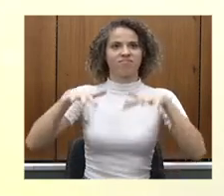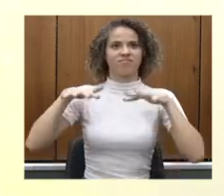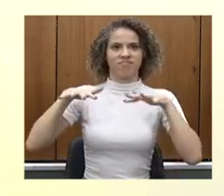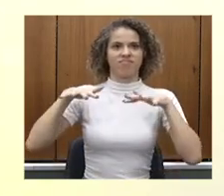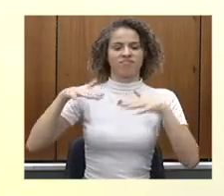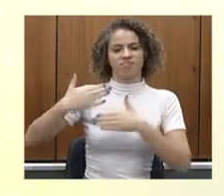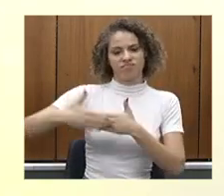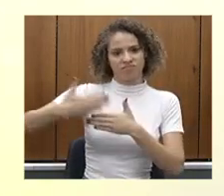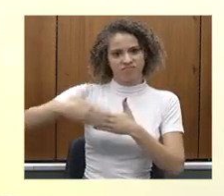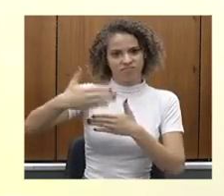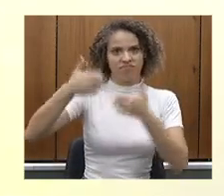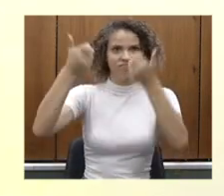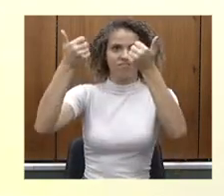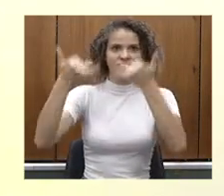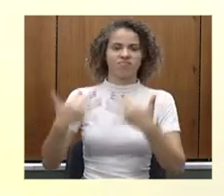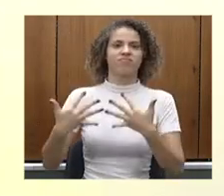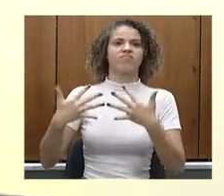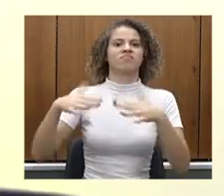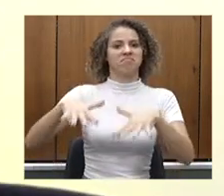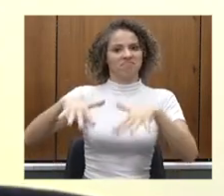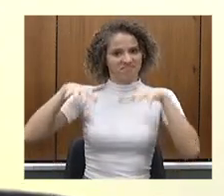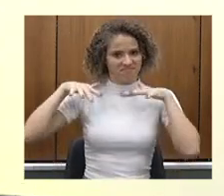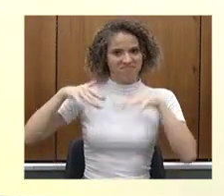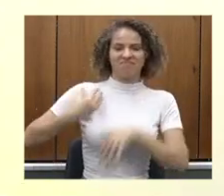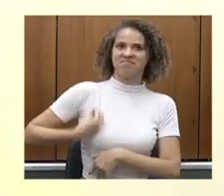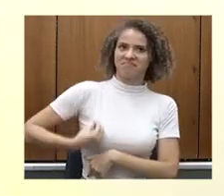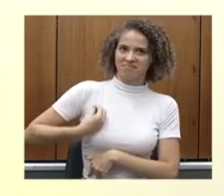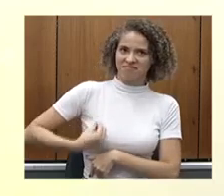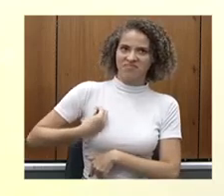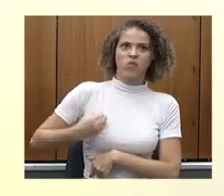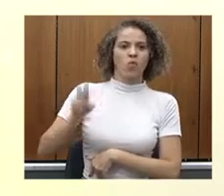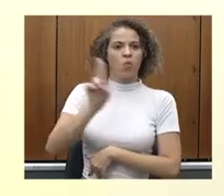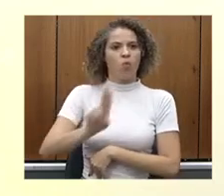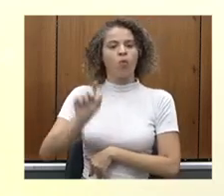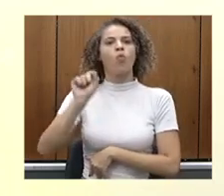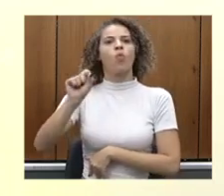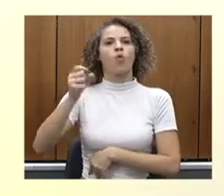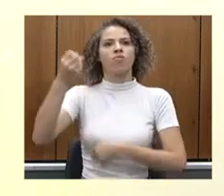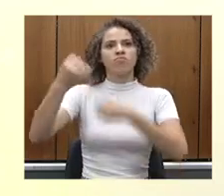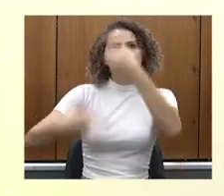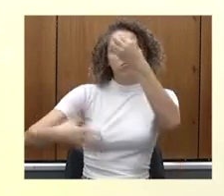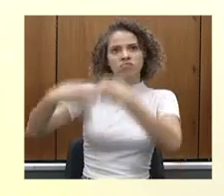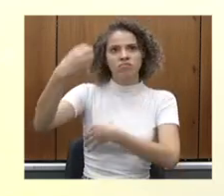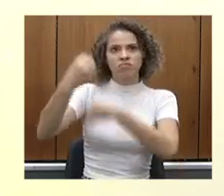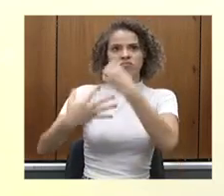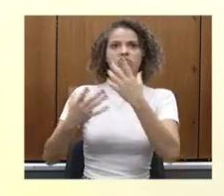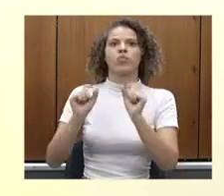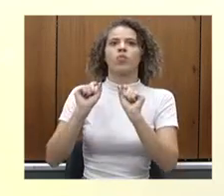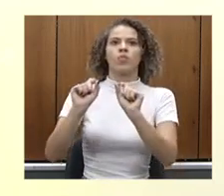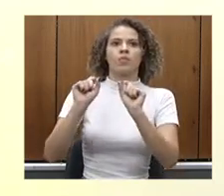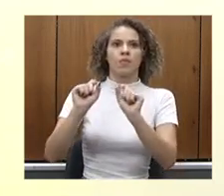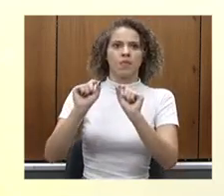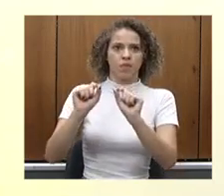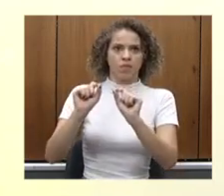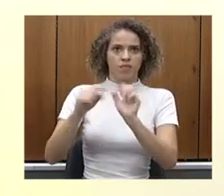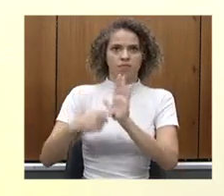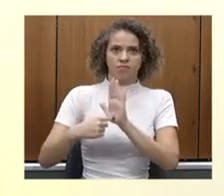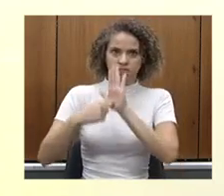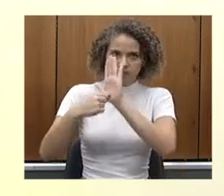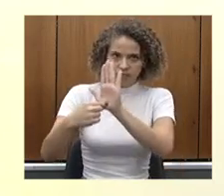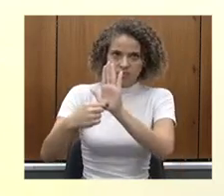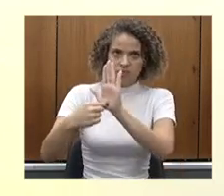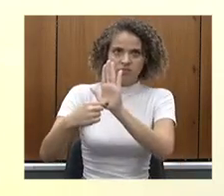inscrição. Os parlamentares que desejarem fazer o uso da palavra podem se inscrever pessoalmente junto à assessoria